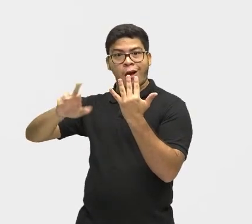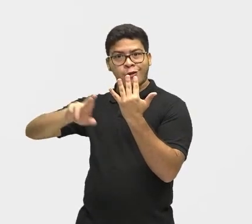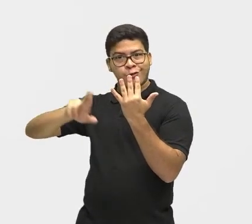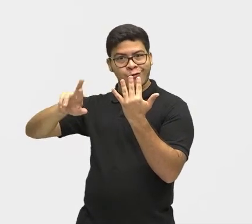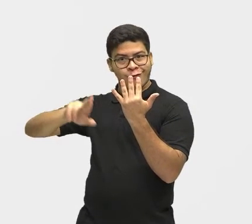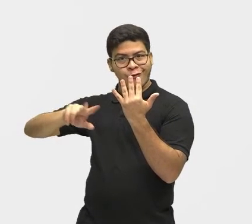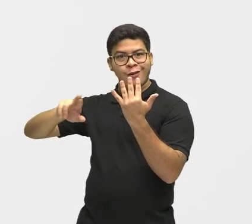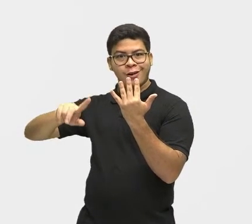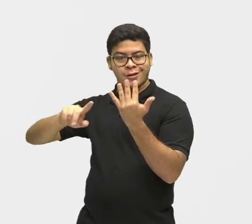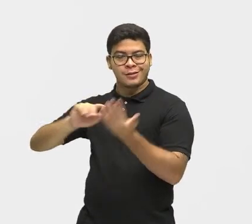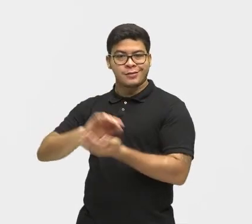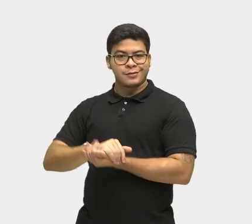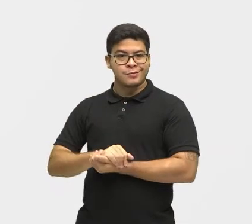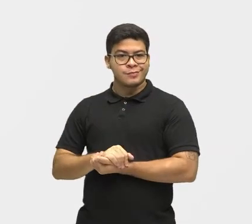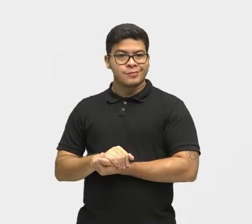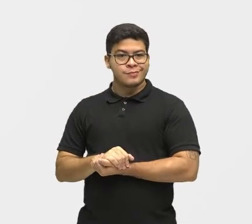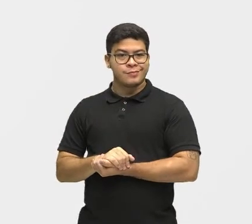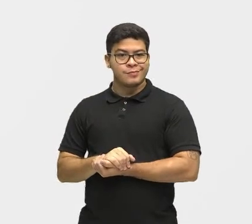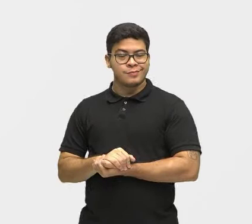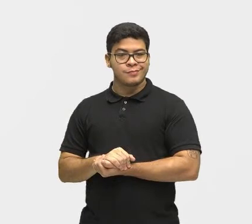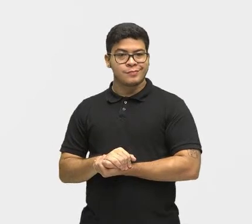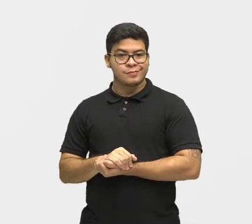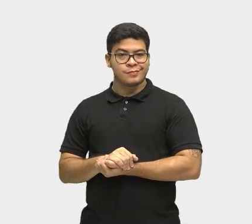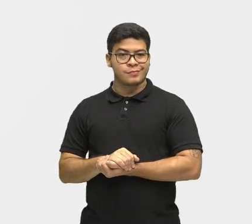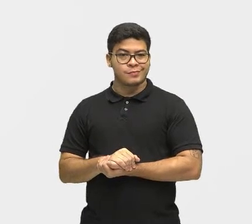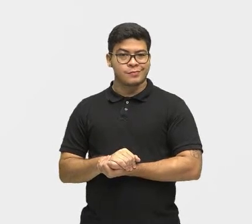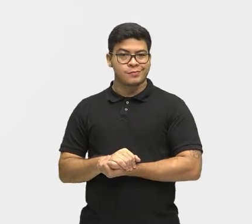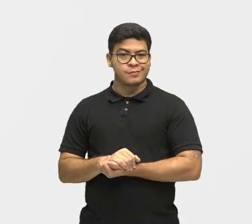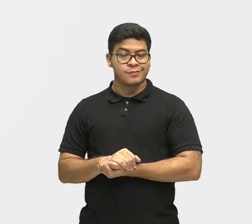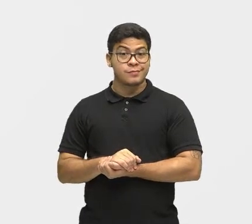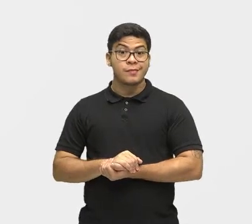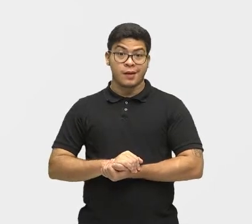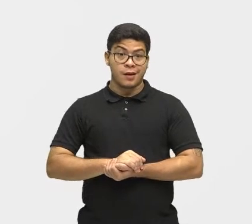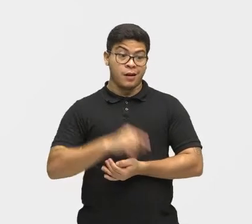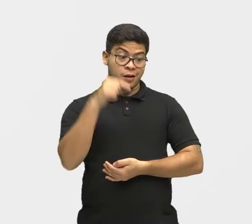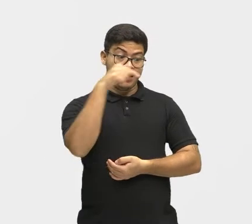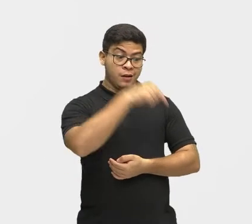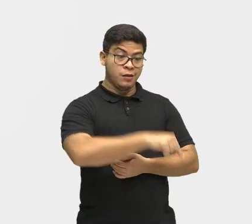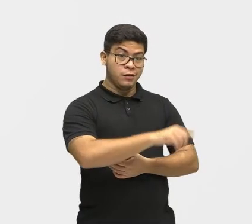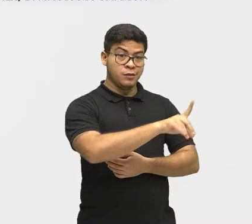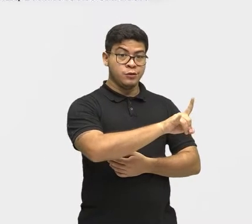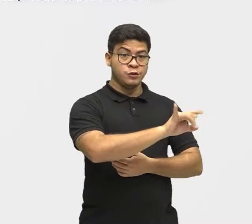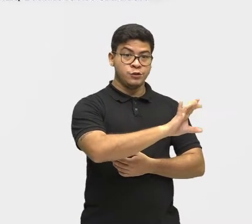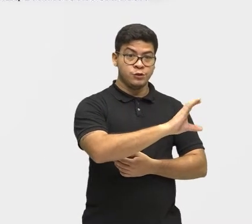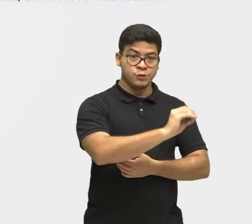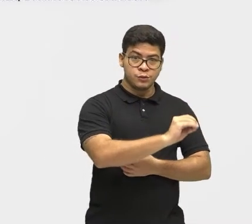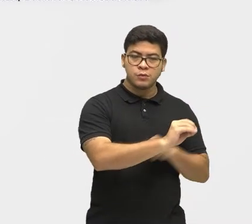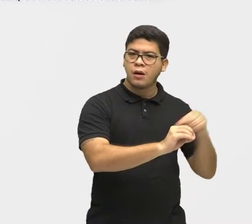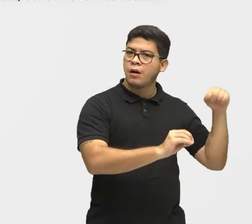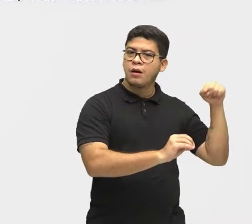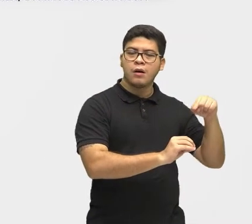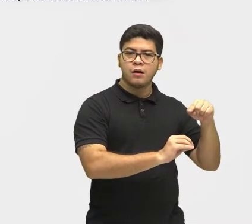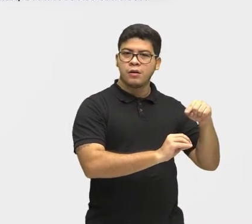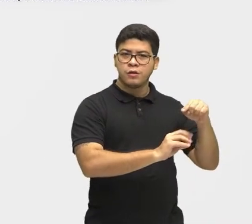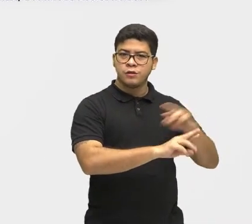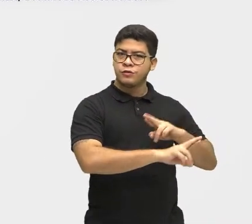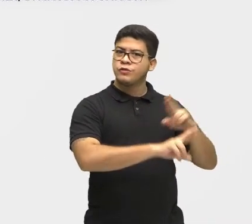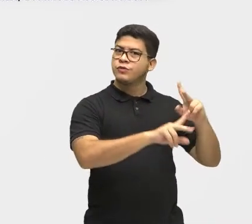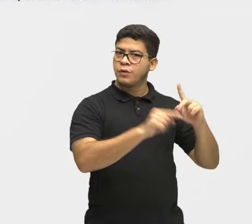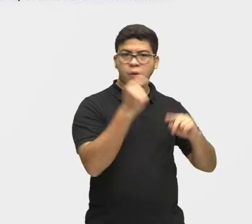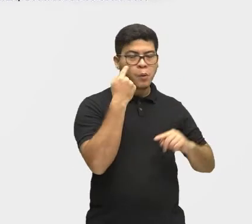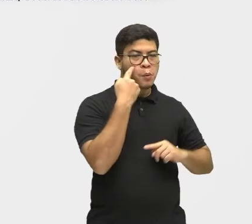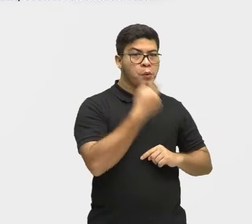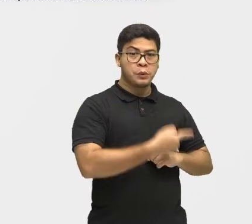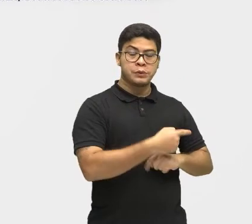monocotiledôneas. Vamos continuar com os exemplos de dicotiledôneas. Olha só, outros exemplos. Aí a gente